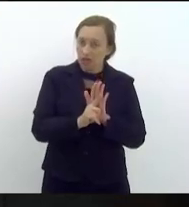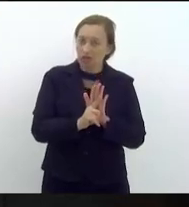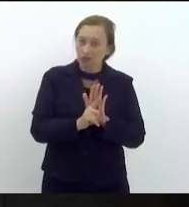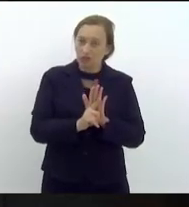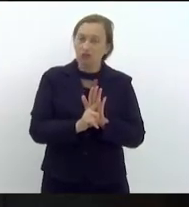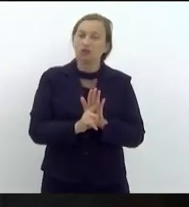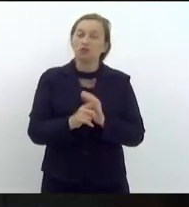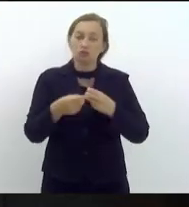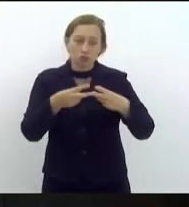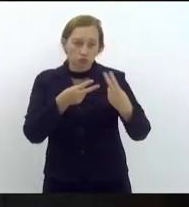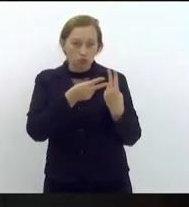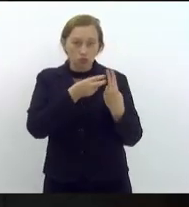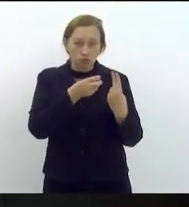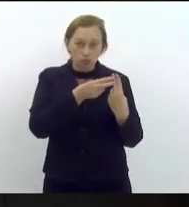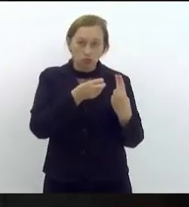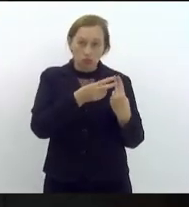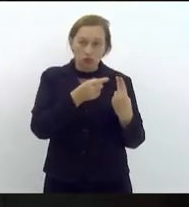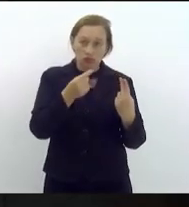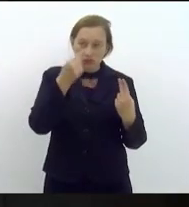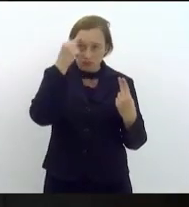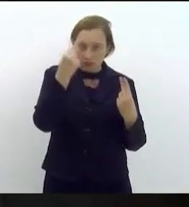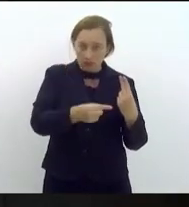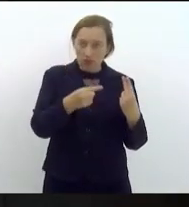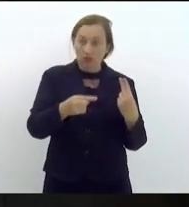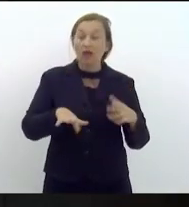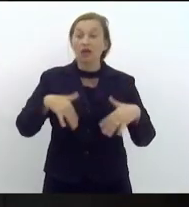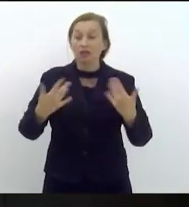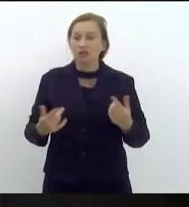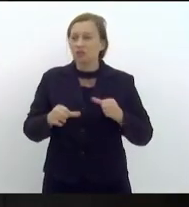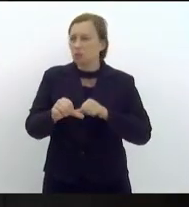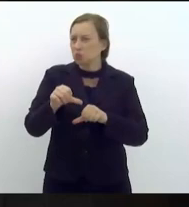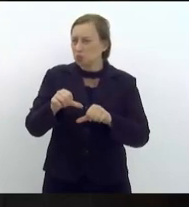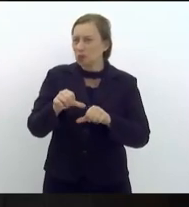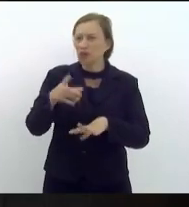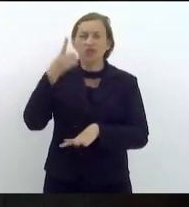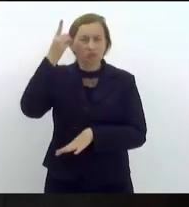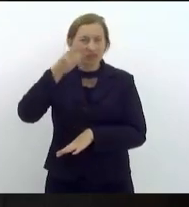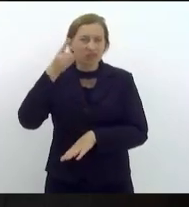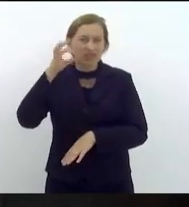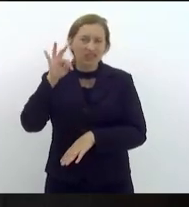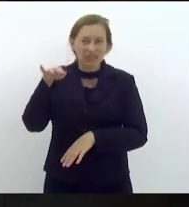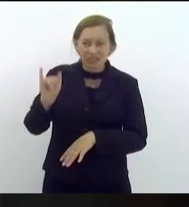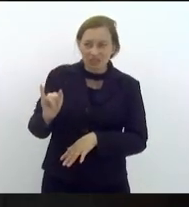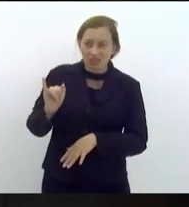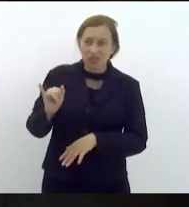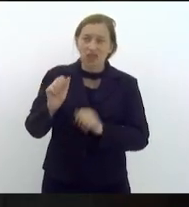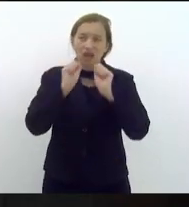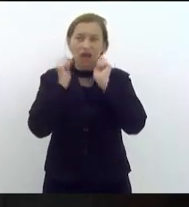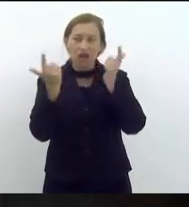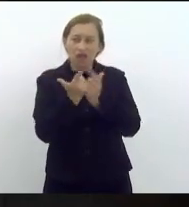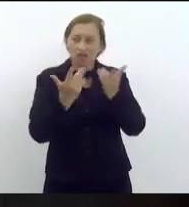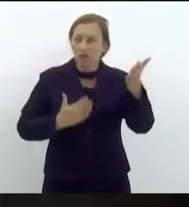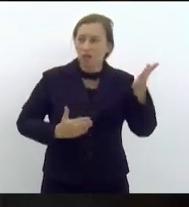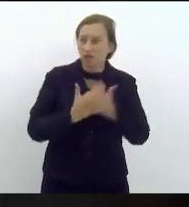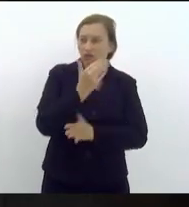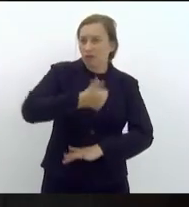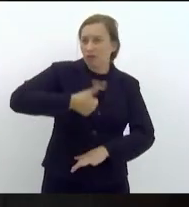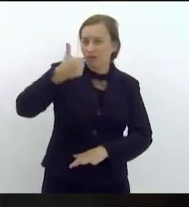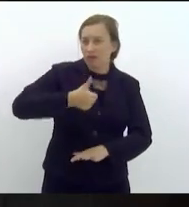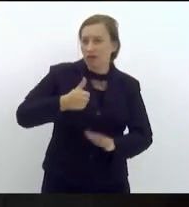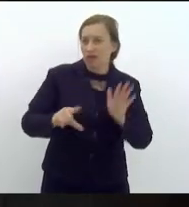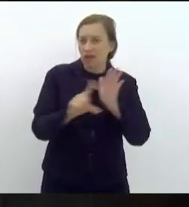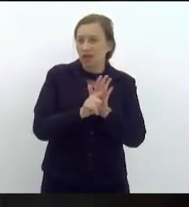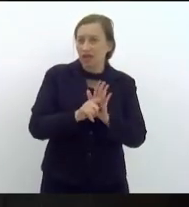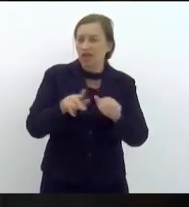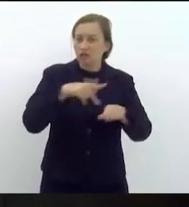regem o SUS determinam Então seria uma contradição Deputado tanque Assembleia aprovar a primeira lei do país